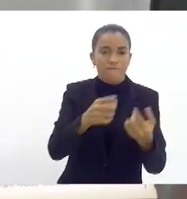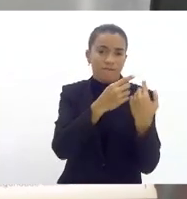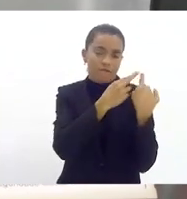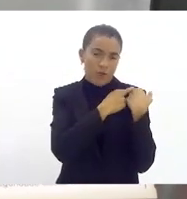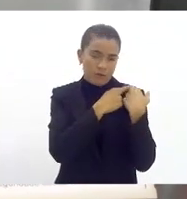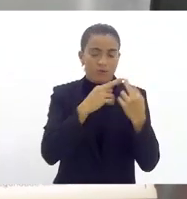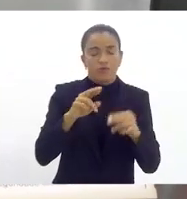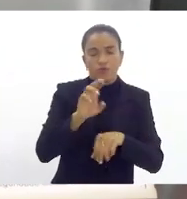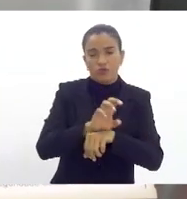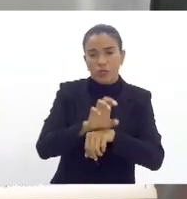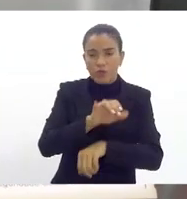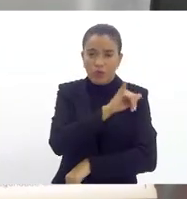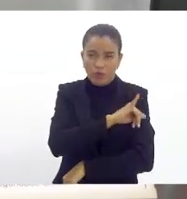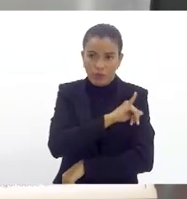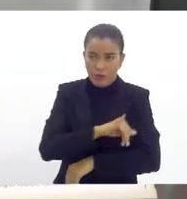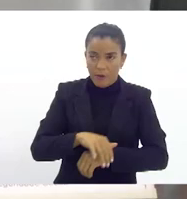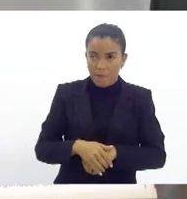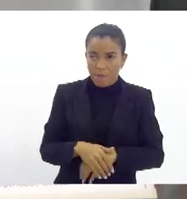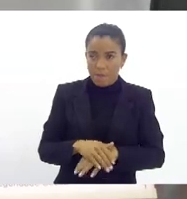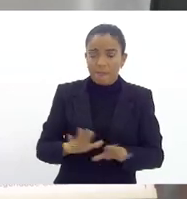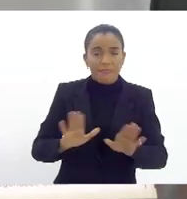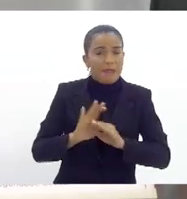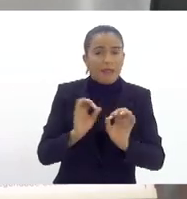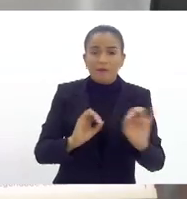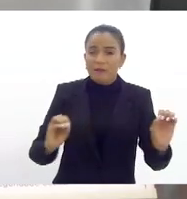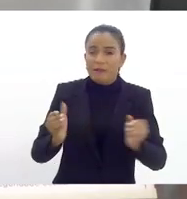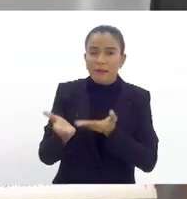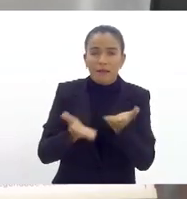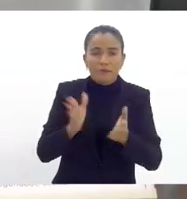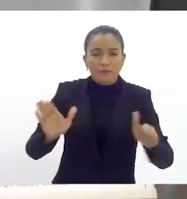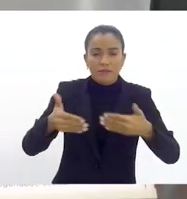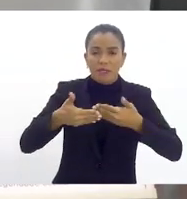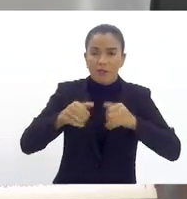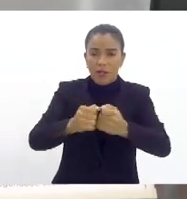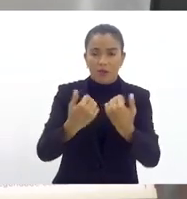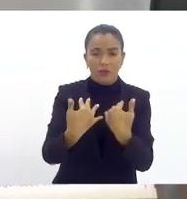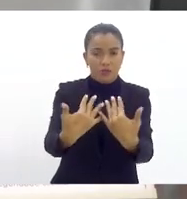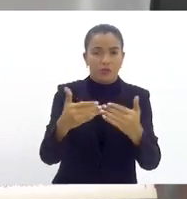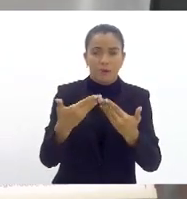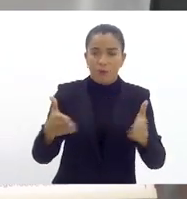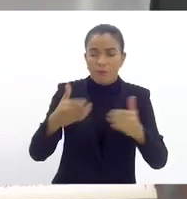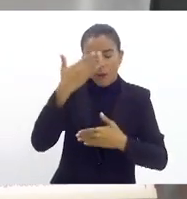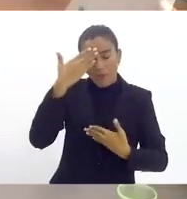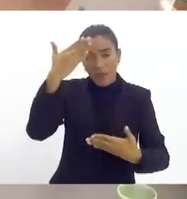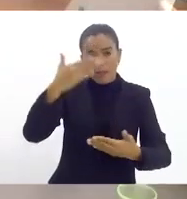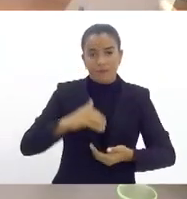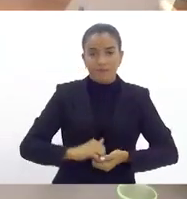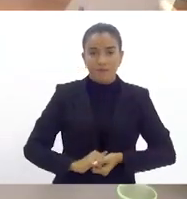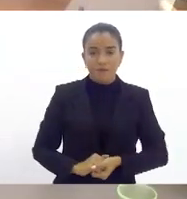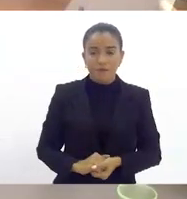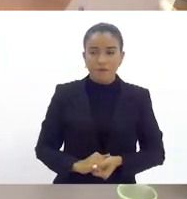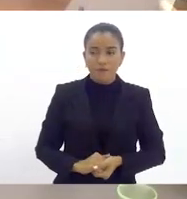aqui do Estado do Rio de Janeiro nada mais a venda tá declaro encerrada essa audiência pública Muitíssimo obrigado